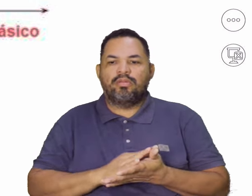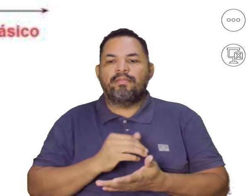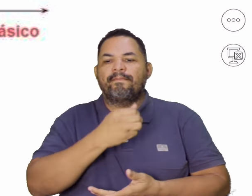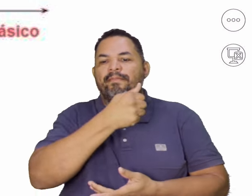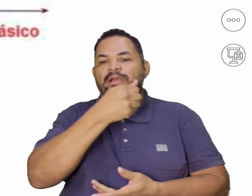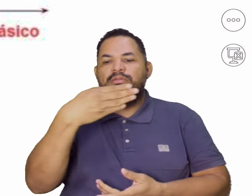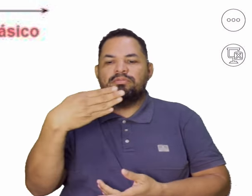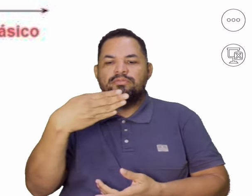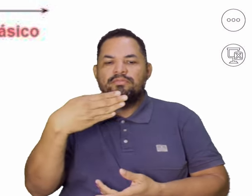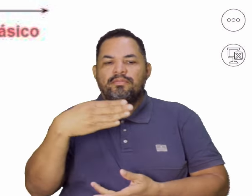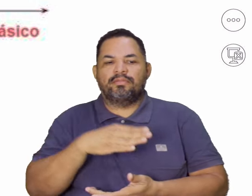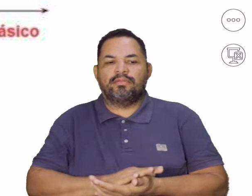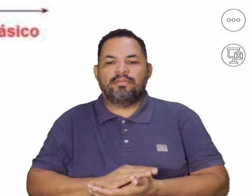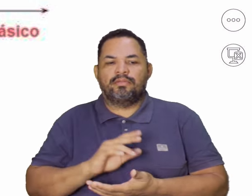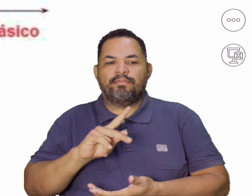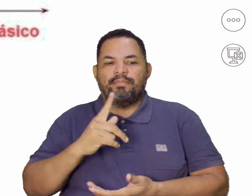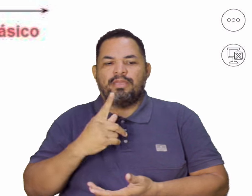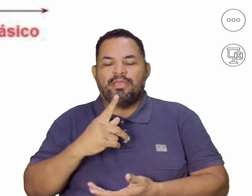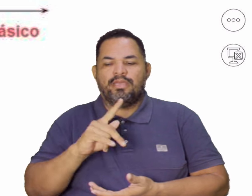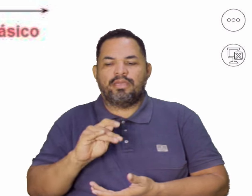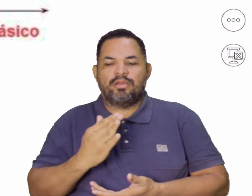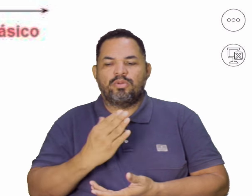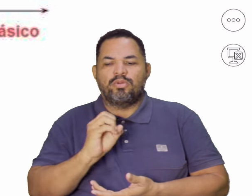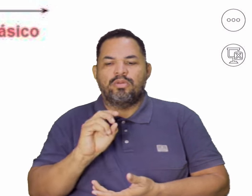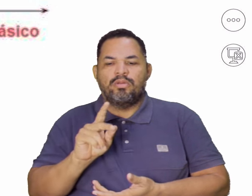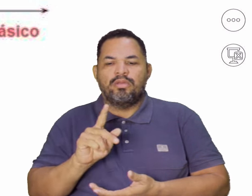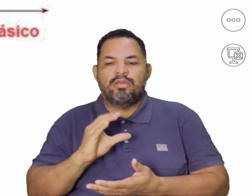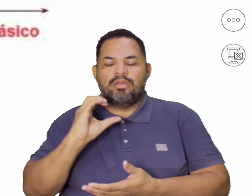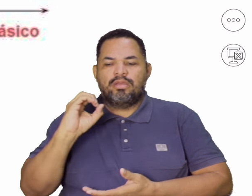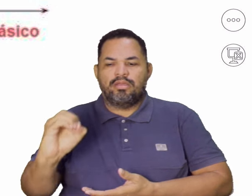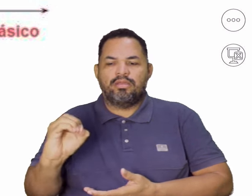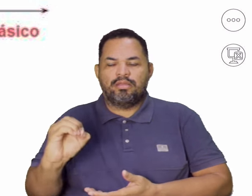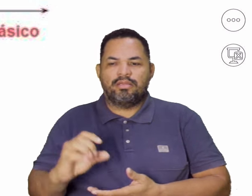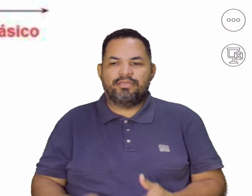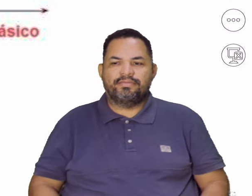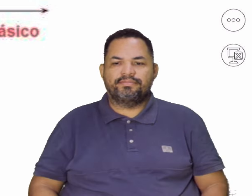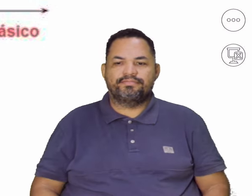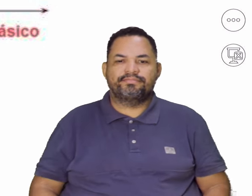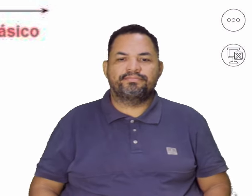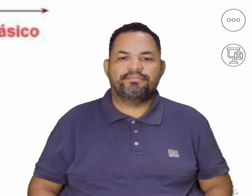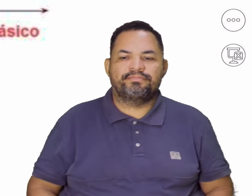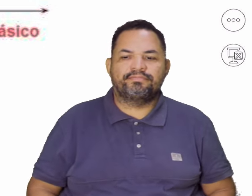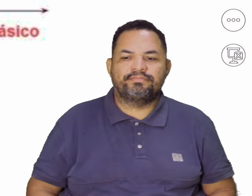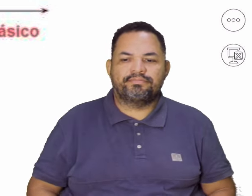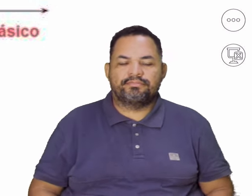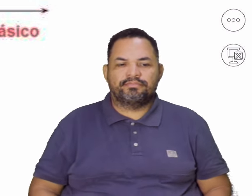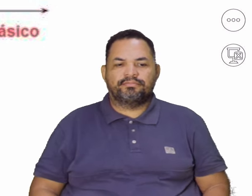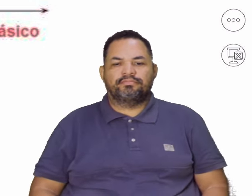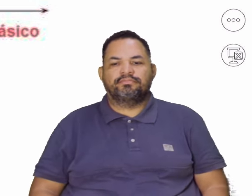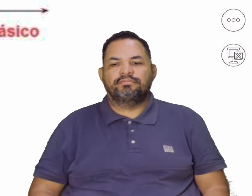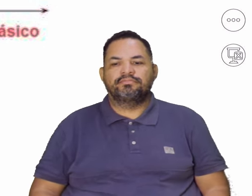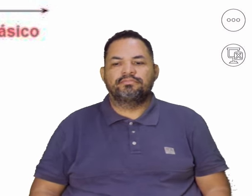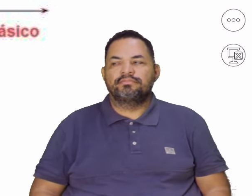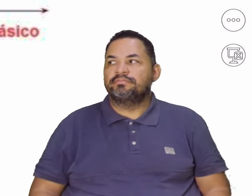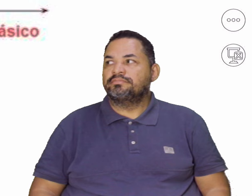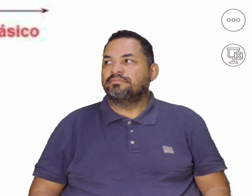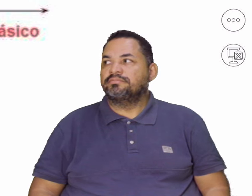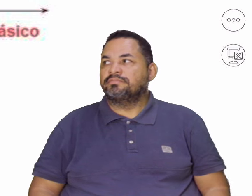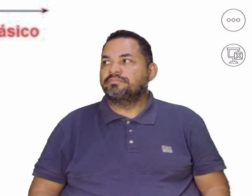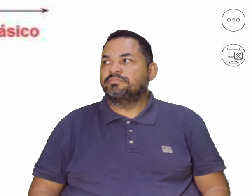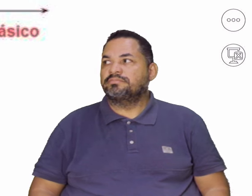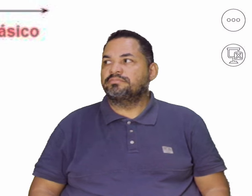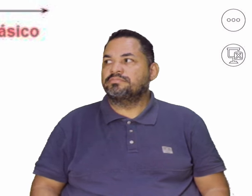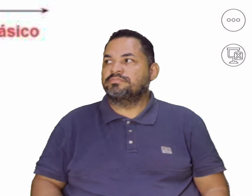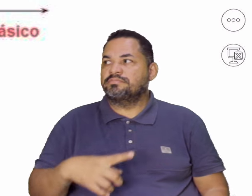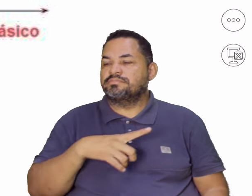o PH for 14 o Pooh será 0 então de 0 a 7 nesse intervalo